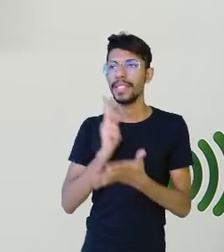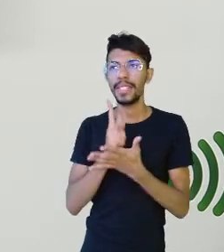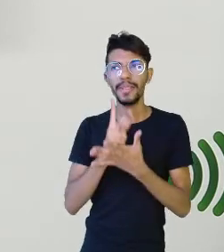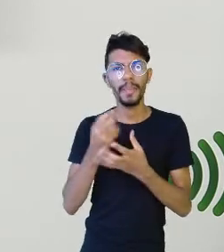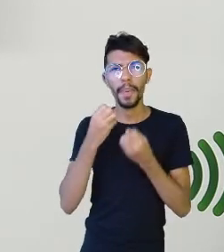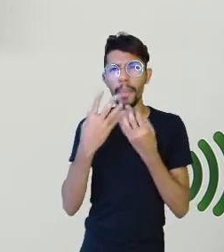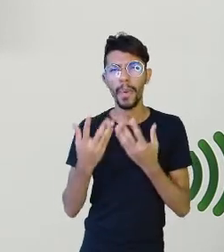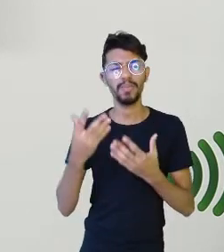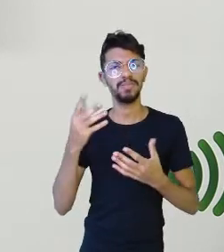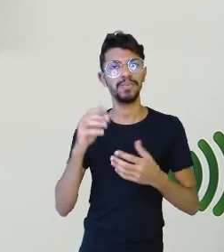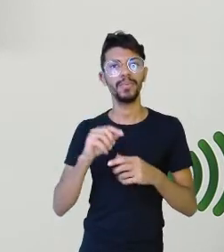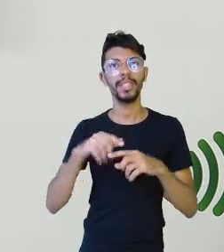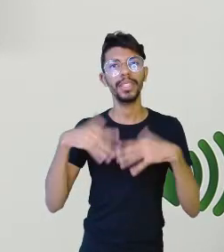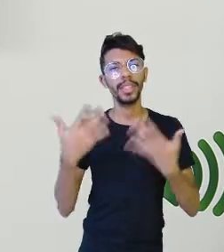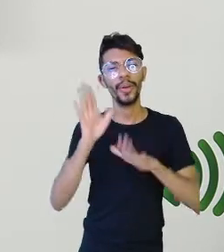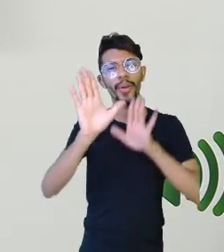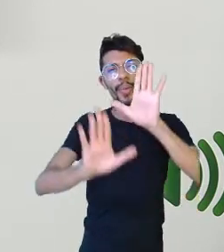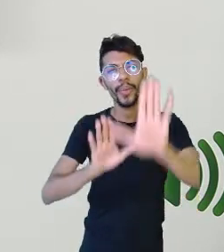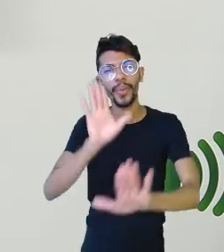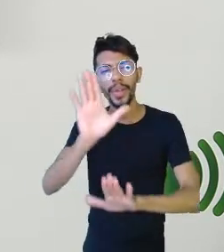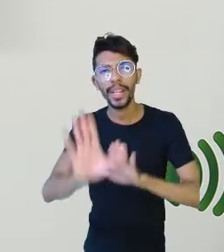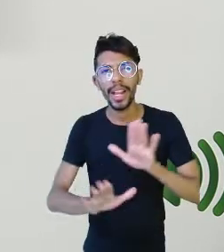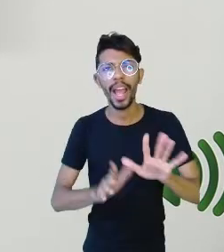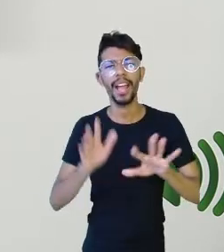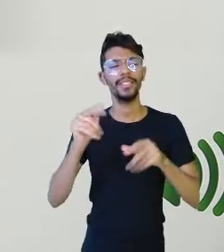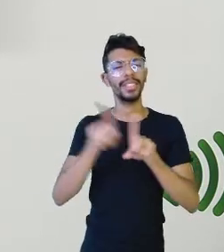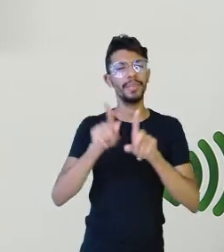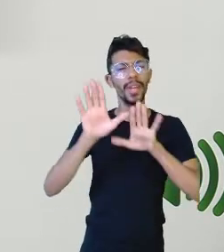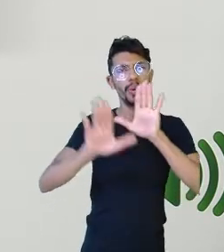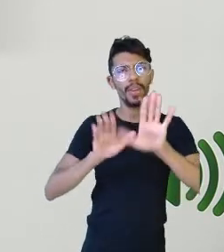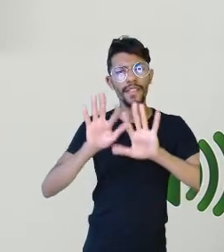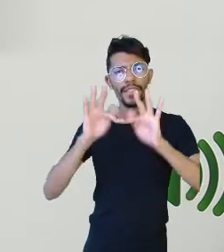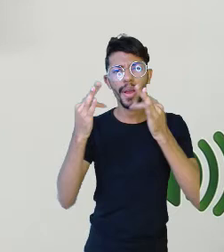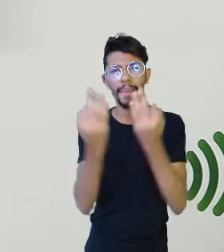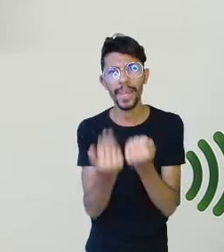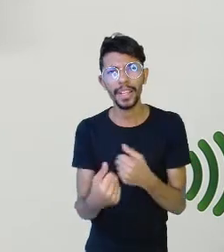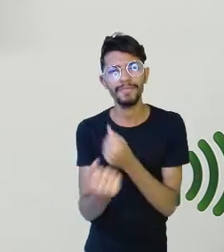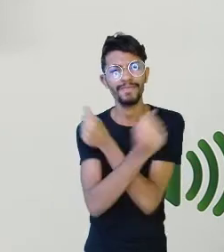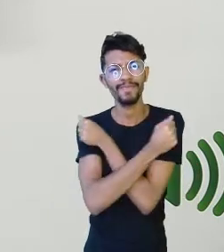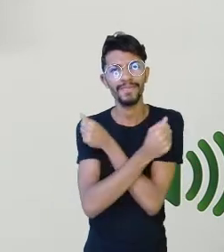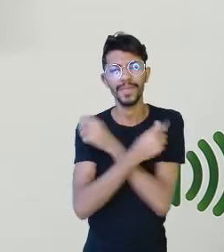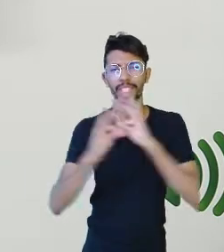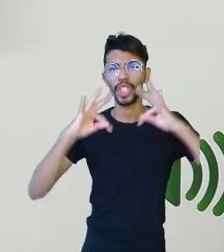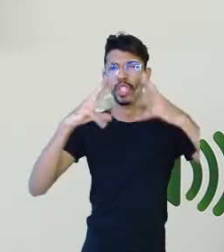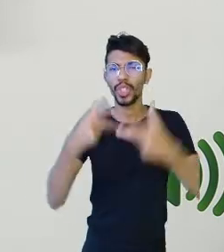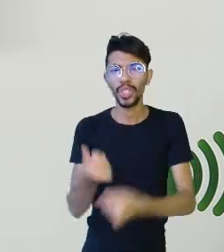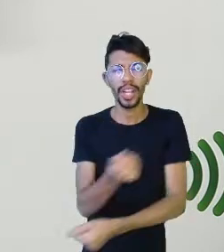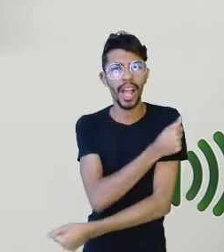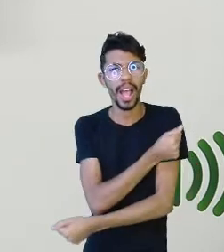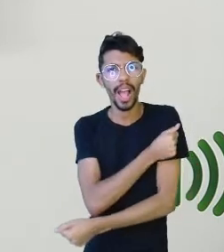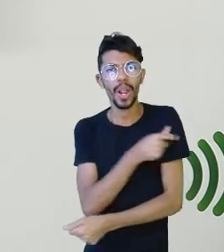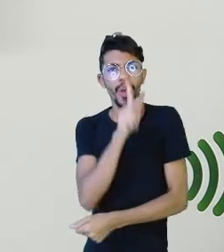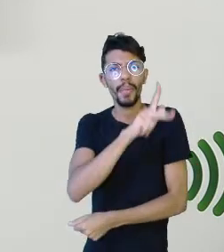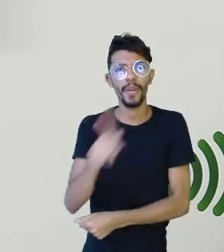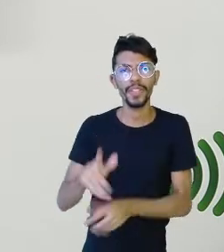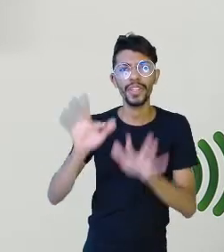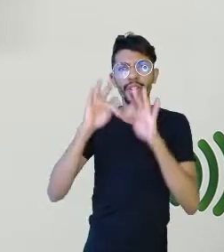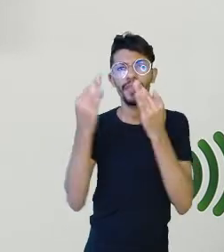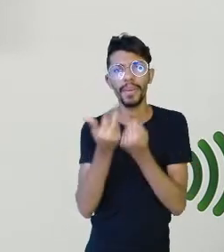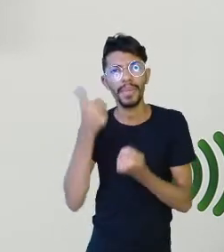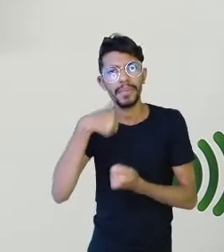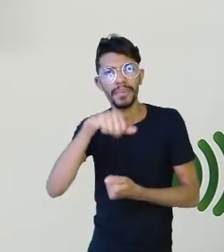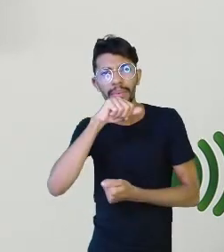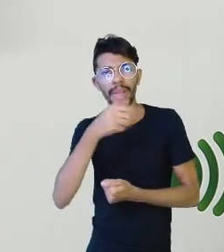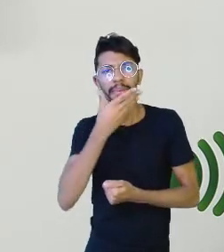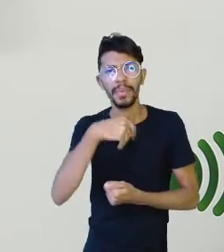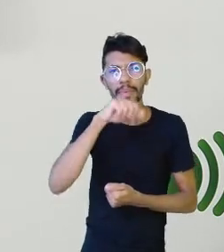inesgotável. Então, se cuida da sua família. Um grande abraço a todos os alunos, professores, pais e espero você